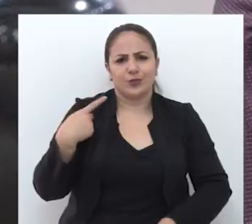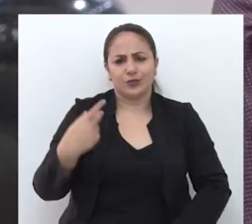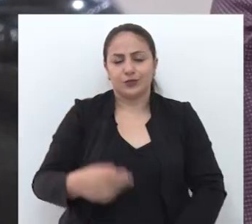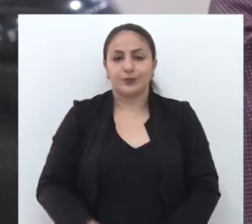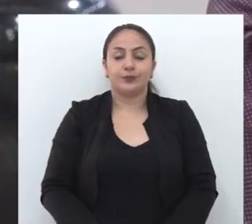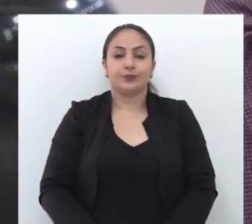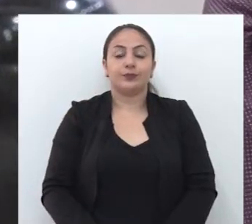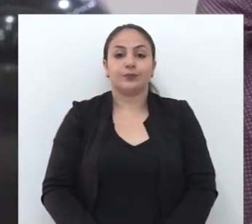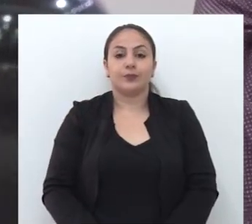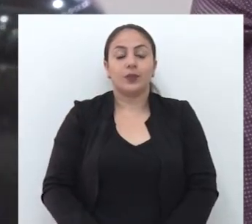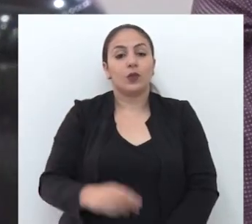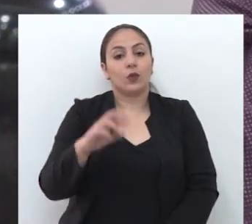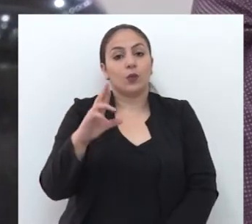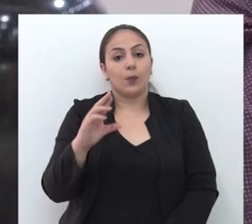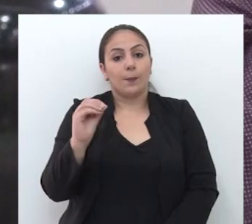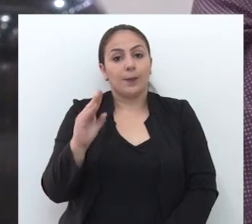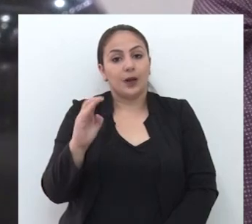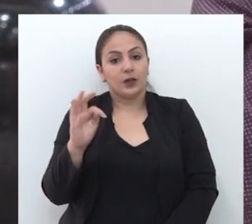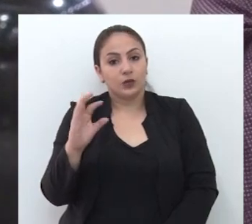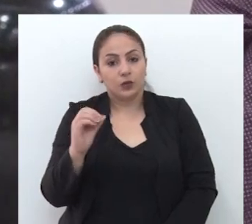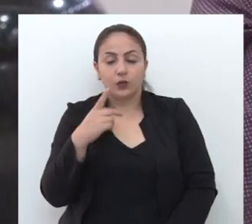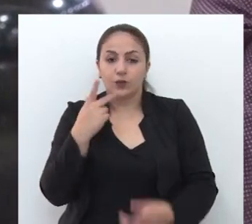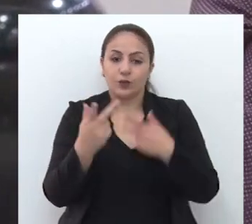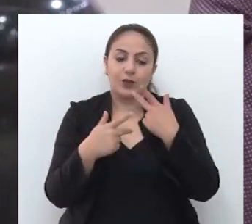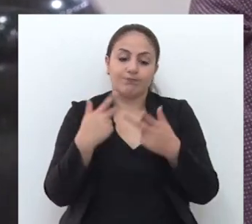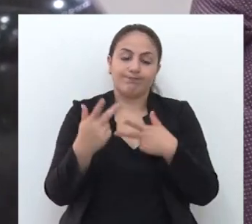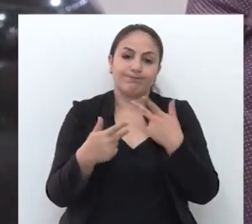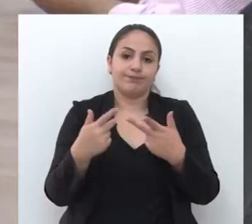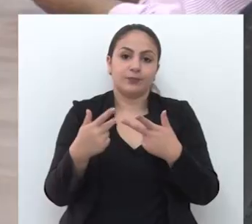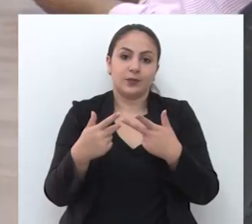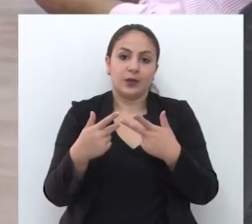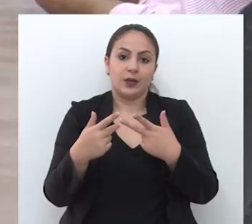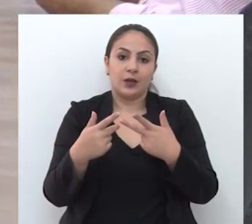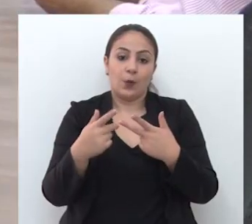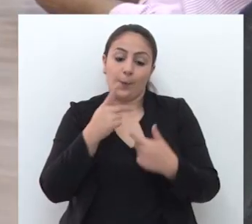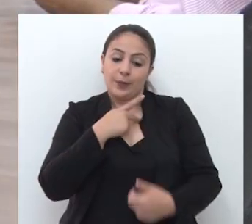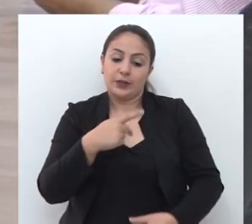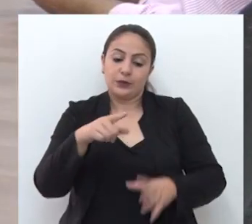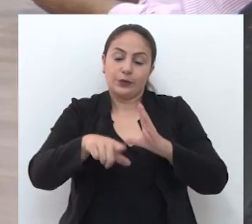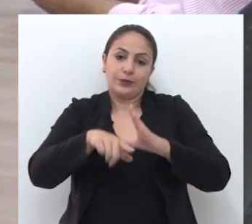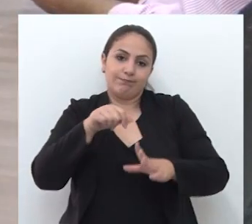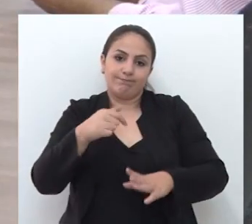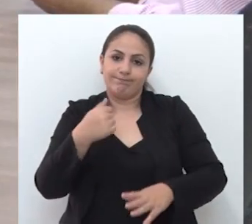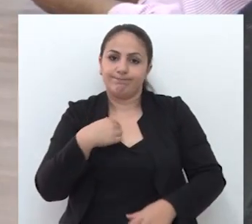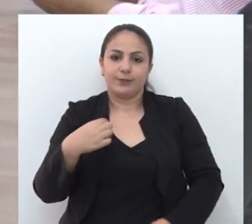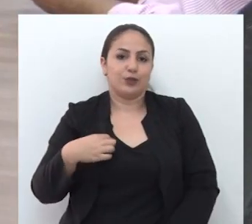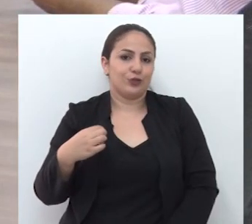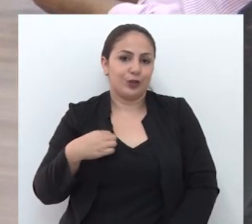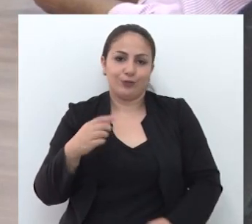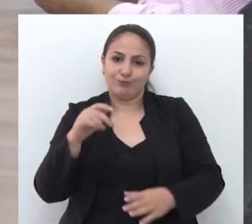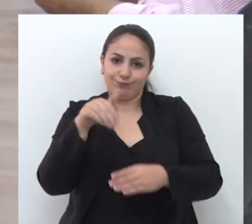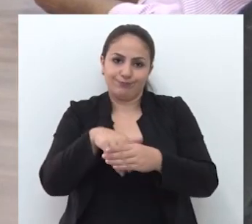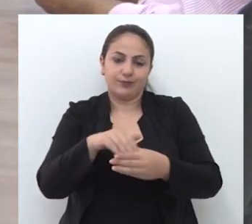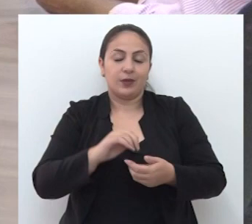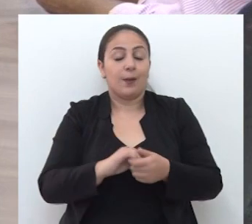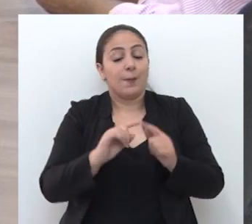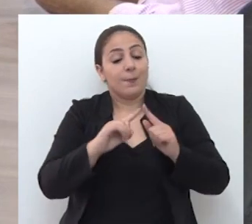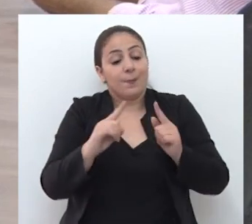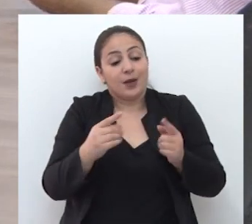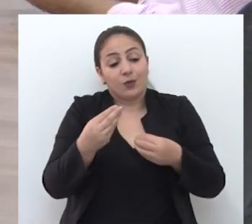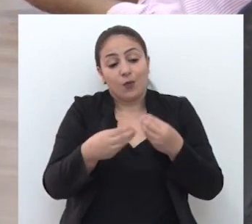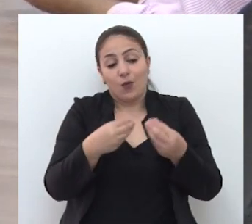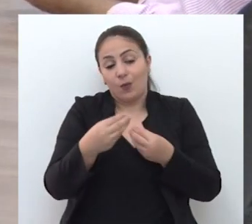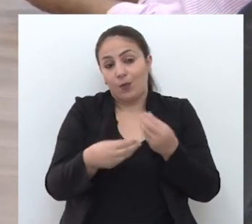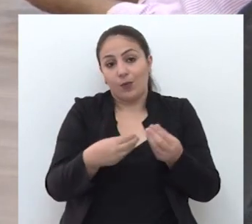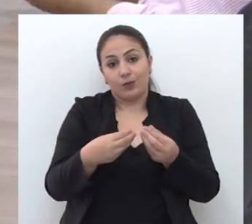partido. Roberto Gabriel Tozon revelou que o eleito não era o seu candidato, mas diante da situação atual não